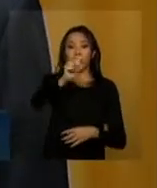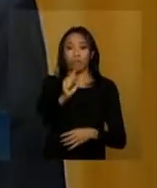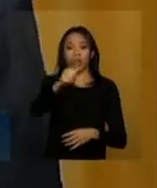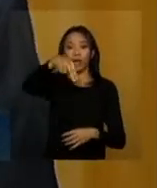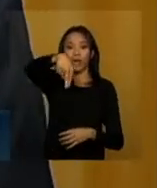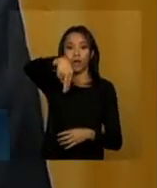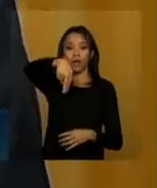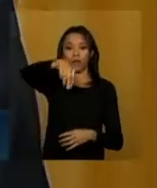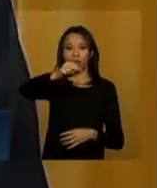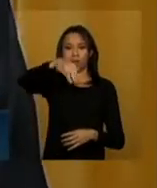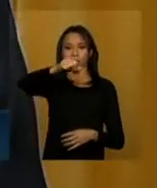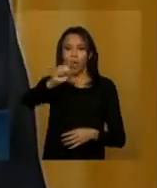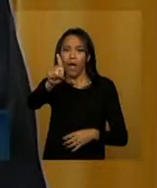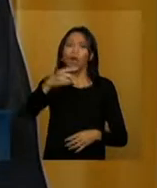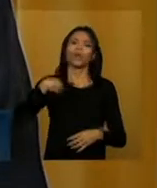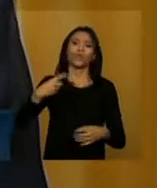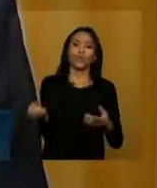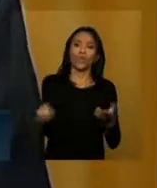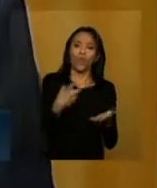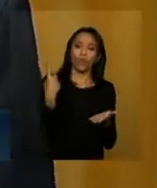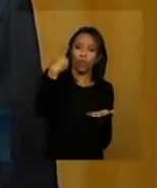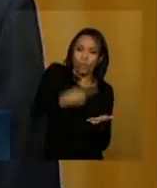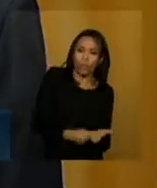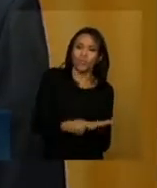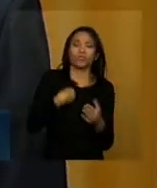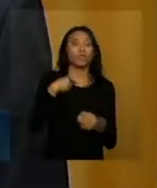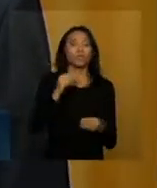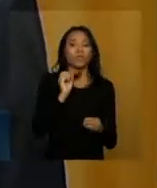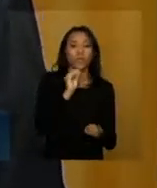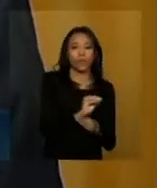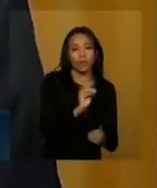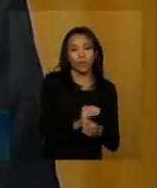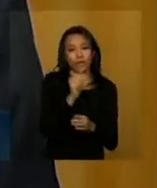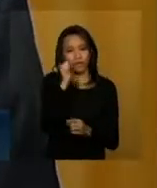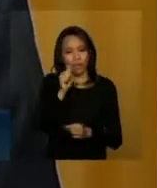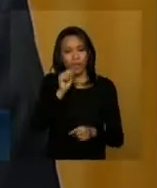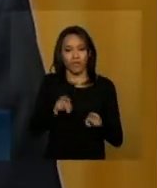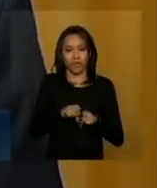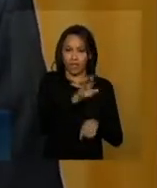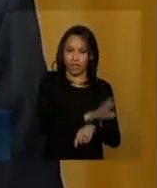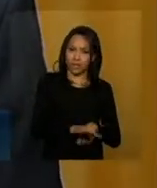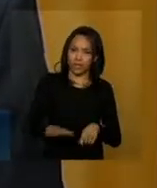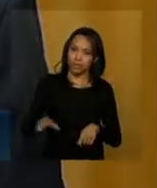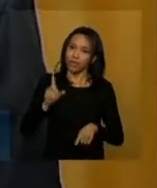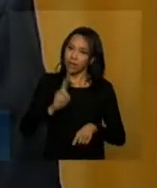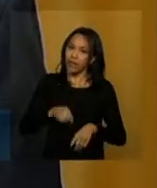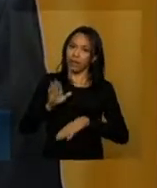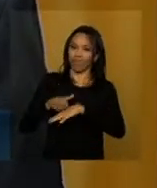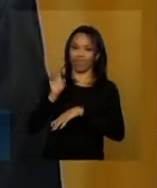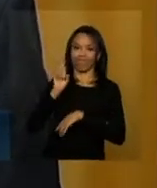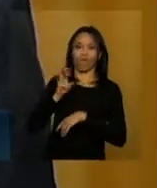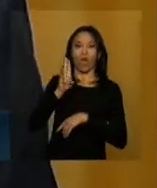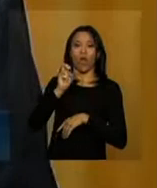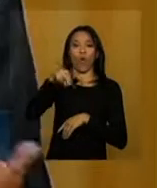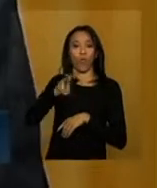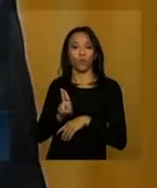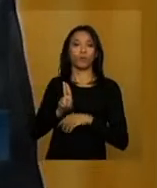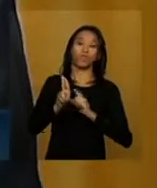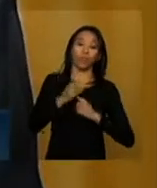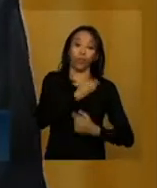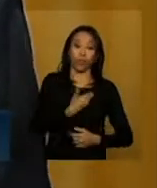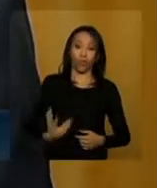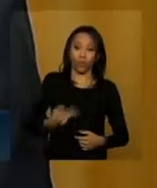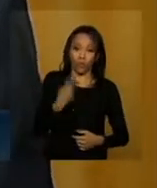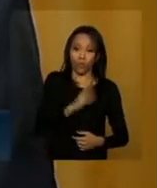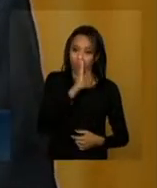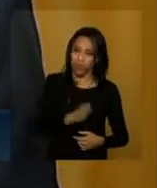renovada para o cuidado às mulheres e às crianças, capitaneado pela ONU e suas agências. Portanto, o governo brasileiro